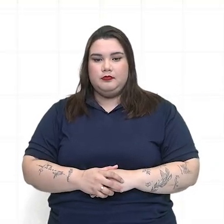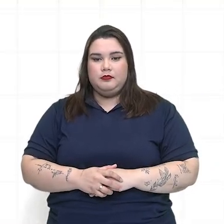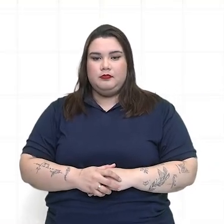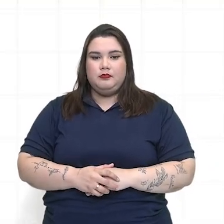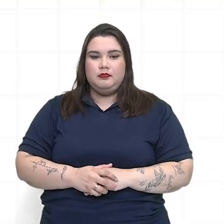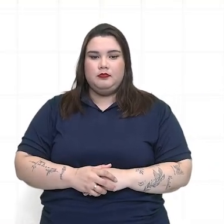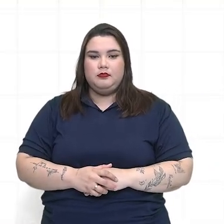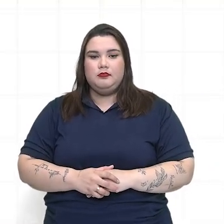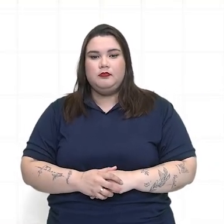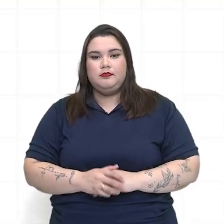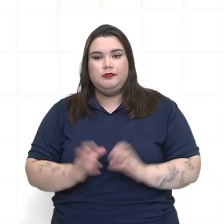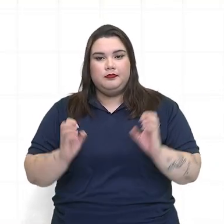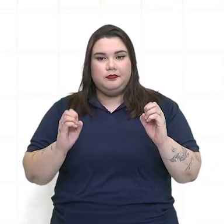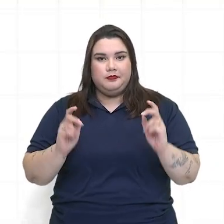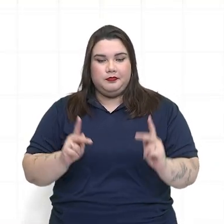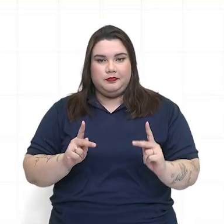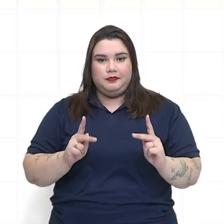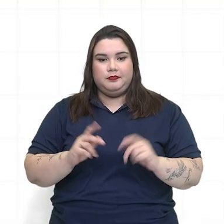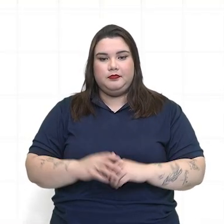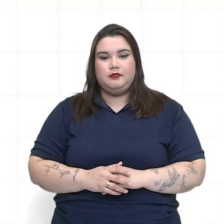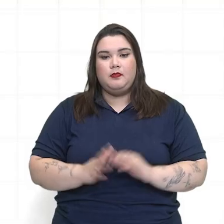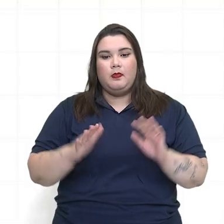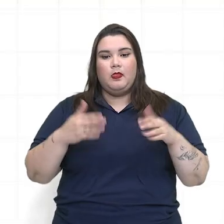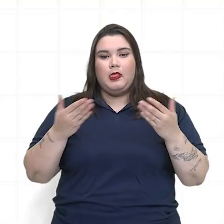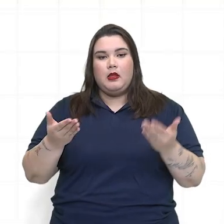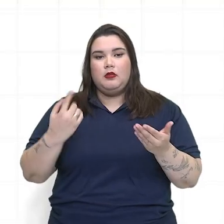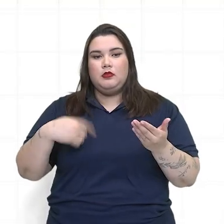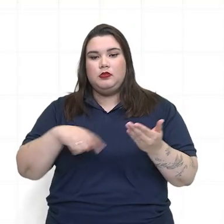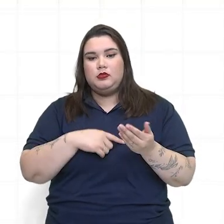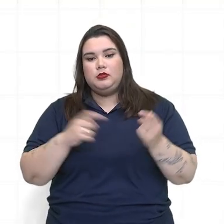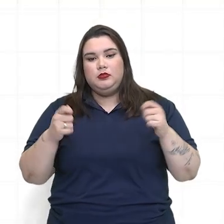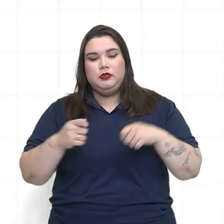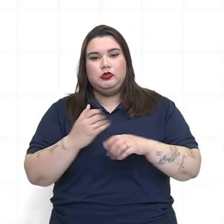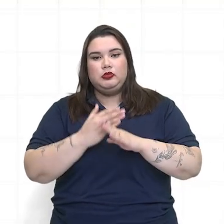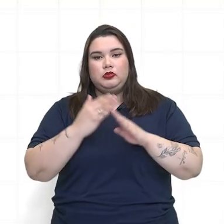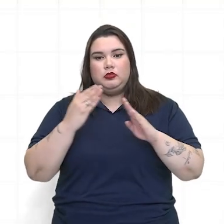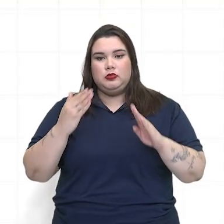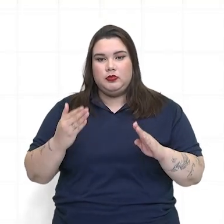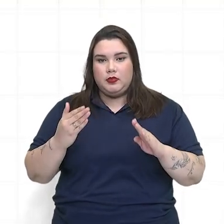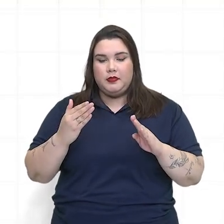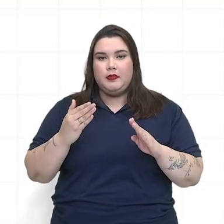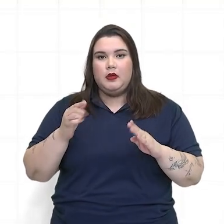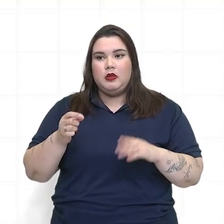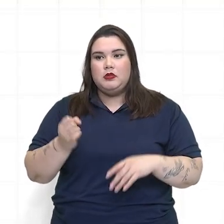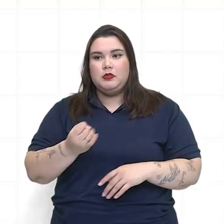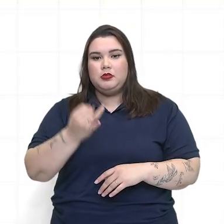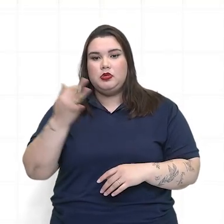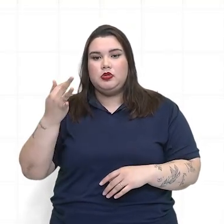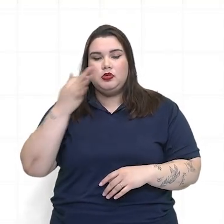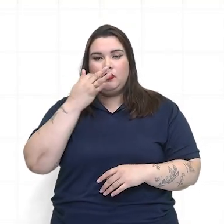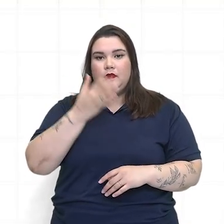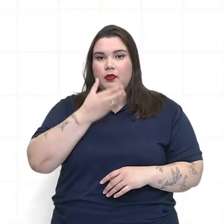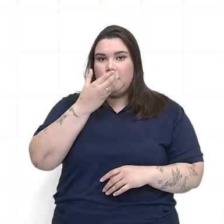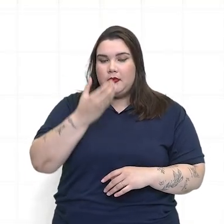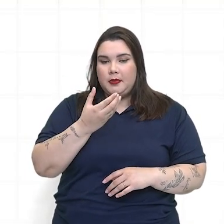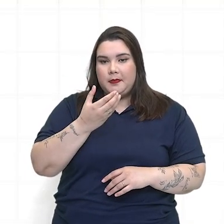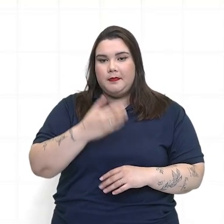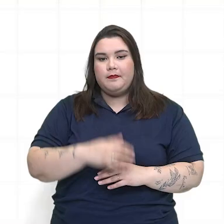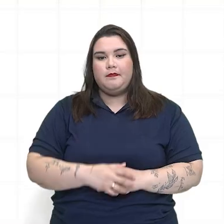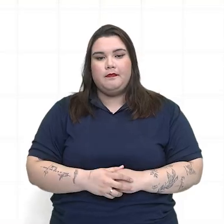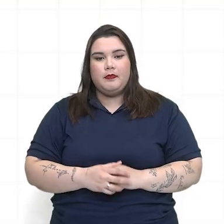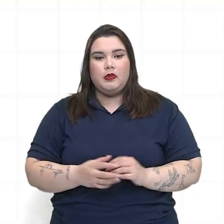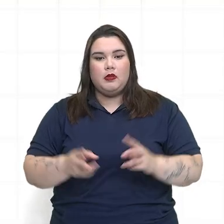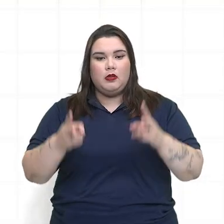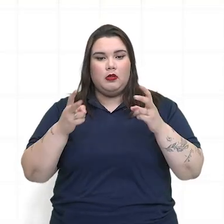Ok. Então, para que a gente possa determinar aqui a quantidade de ouriços colhidos pelos 4, o que é que nós vamos realizar aqui?